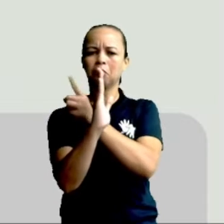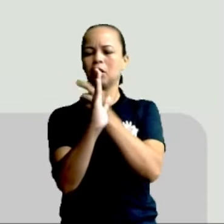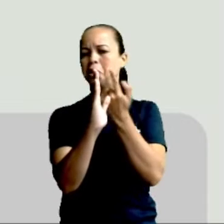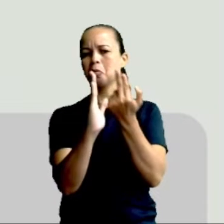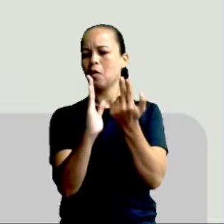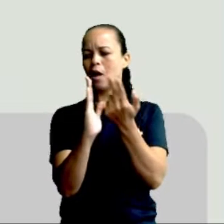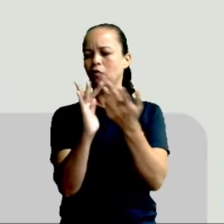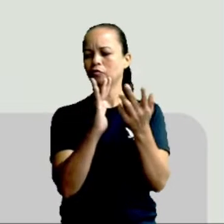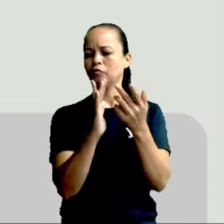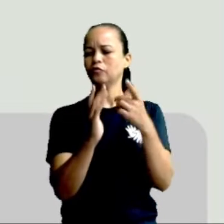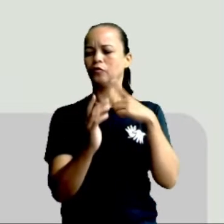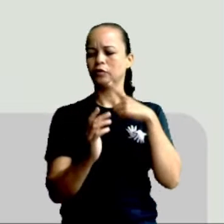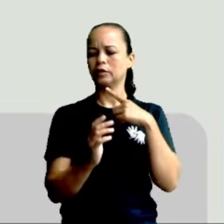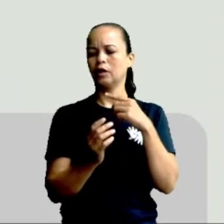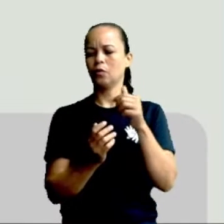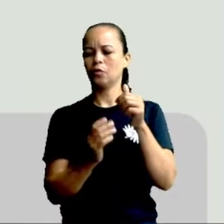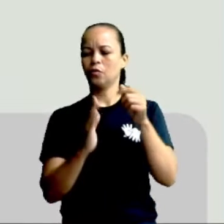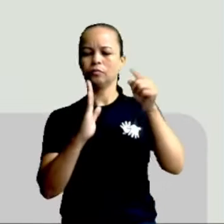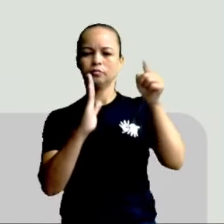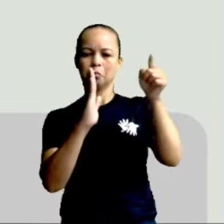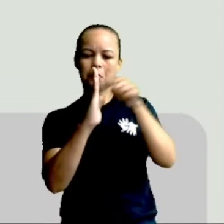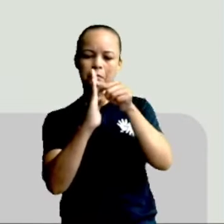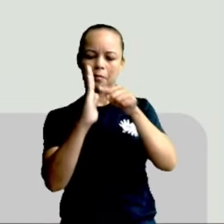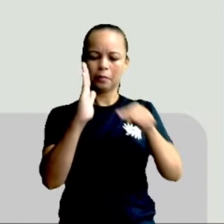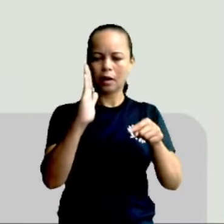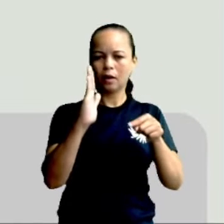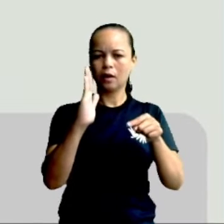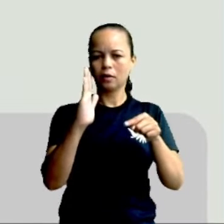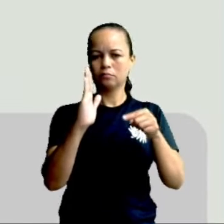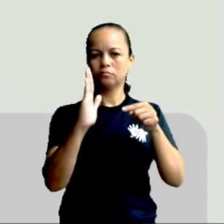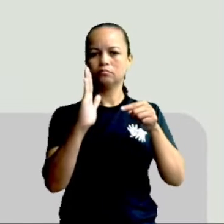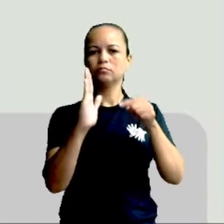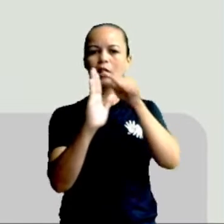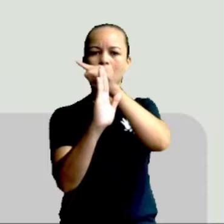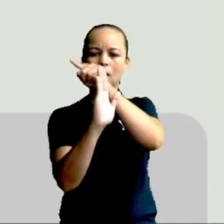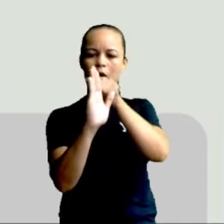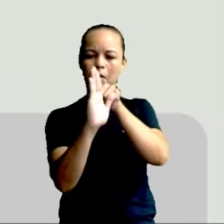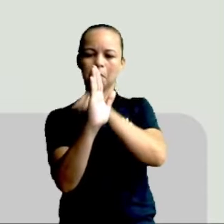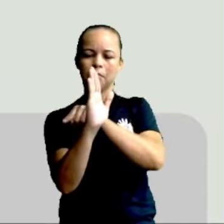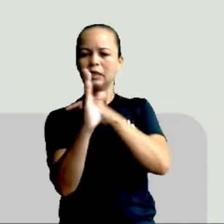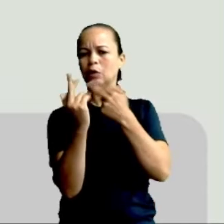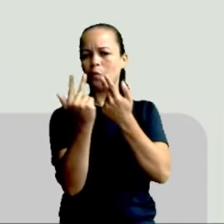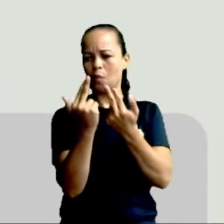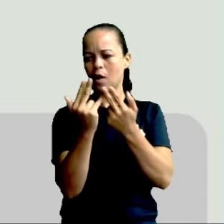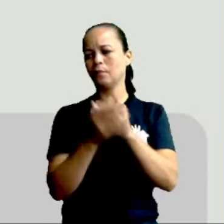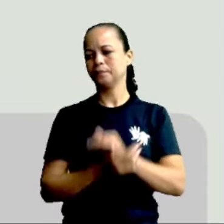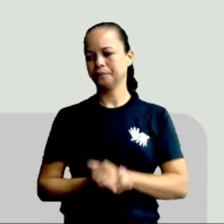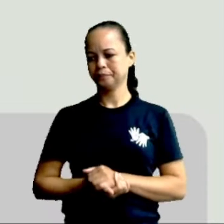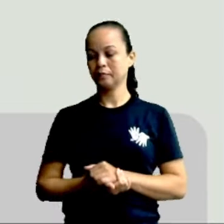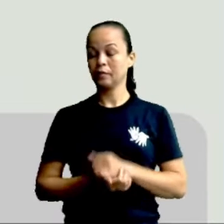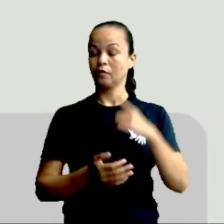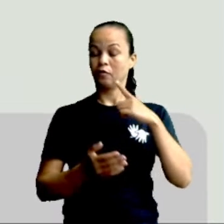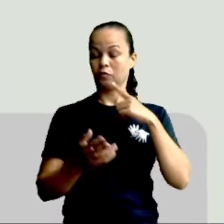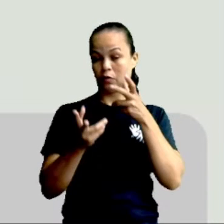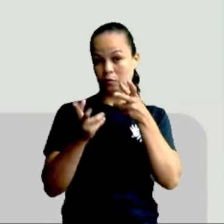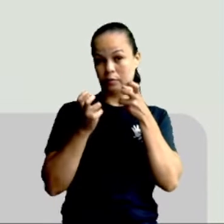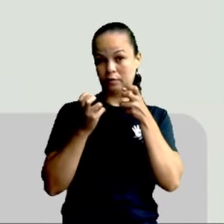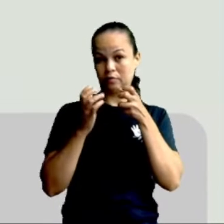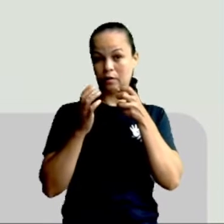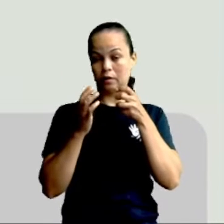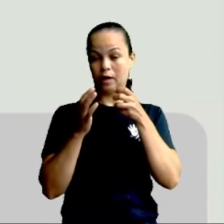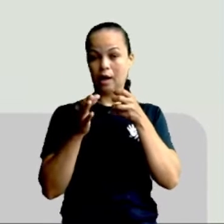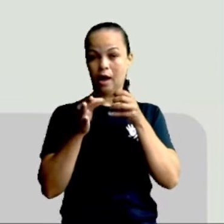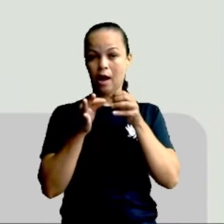incidência, eu vou ter um ângulo também de reflexão, tá? Então, observe que eles vão estar na mesma